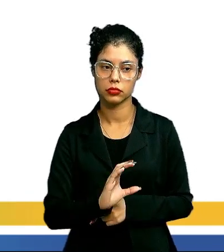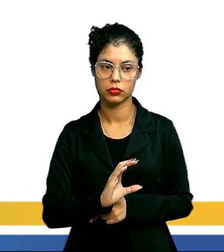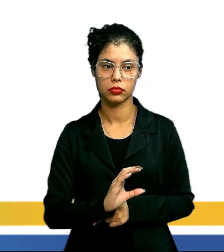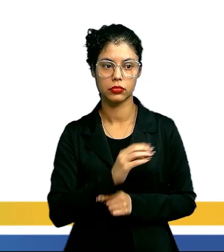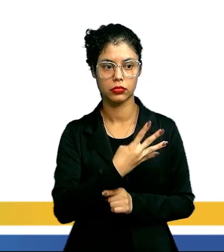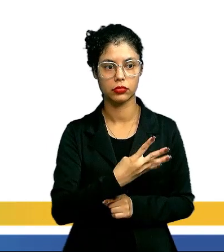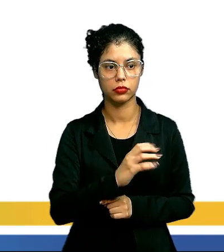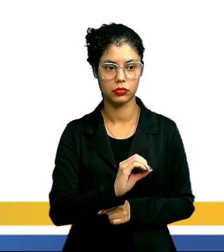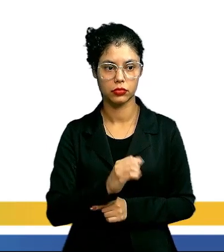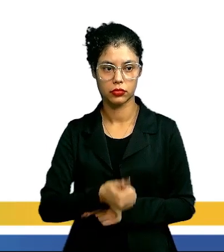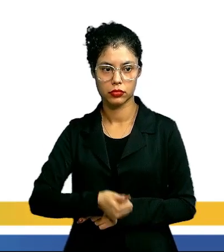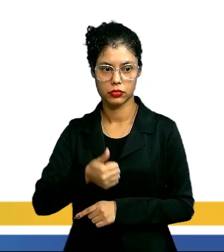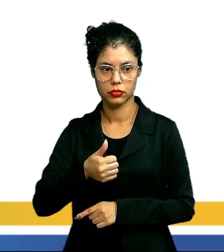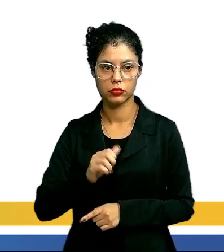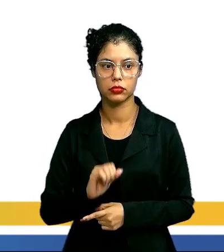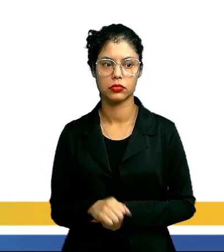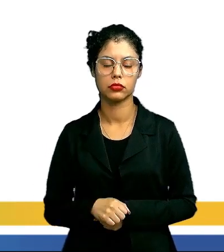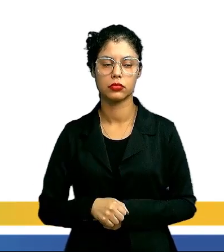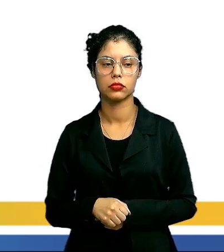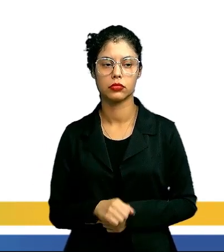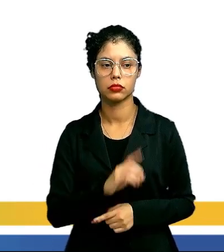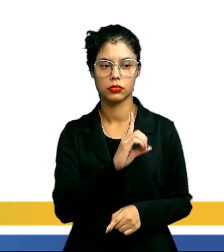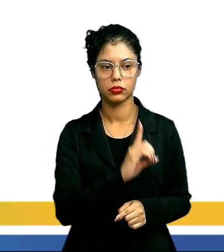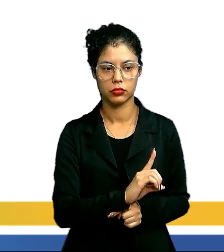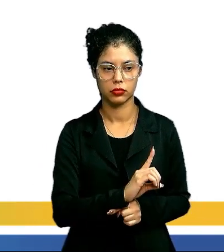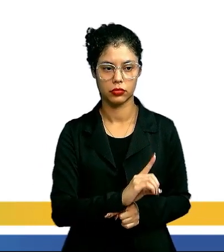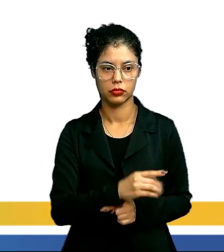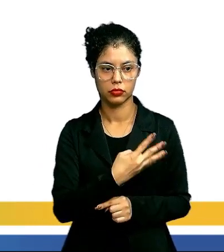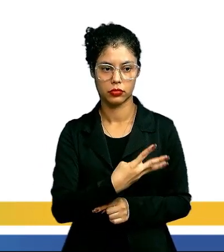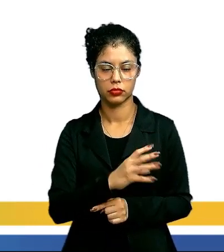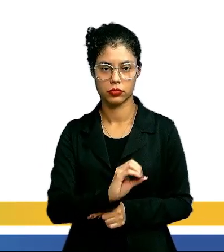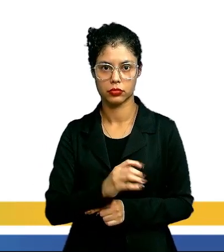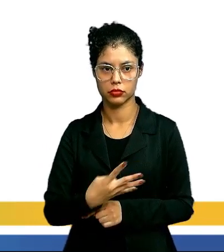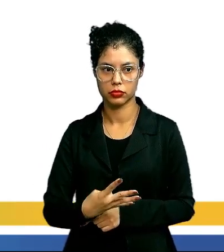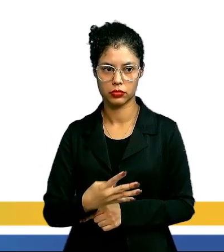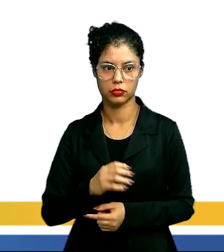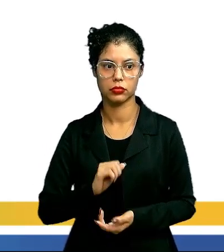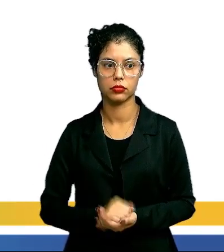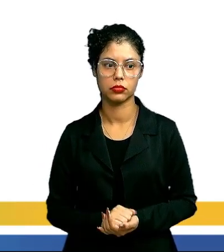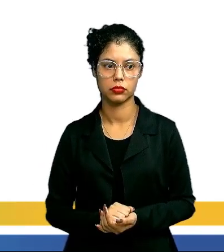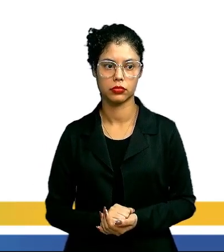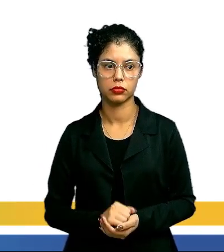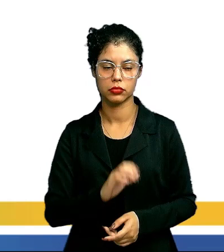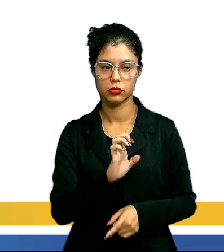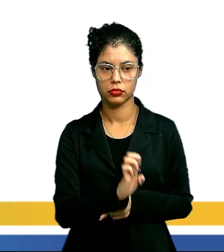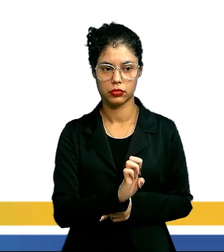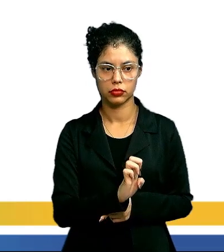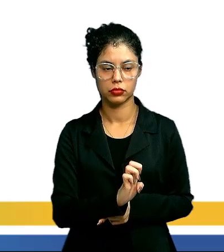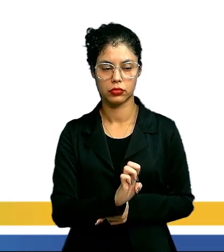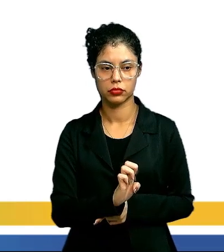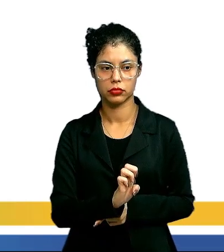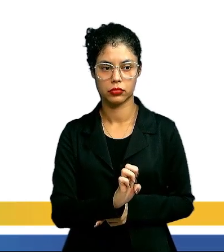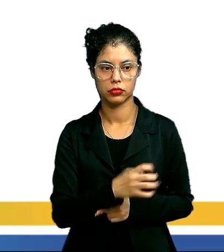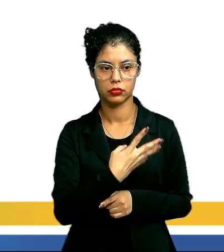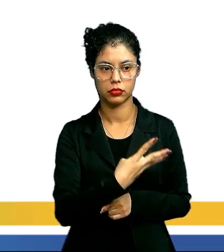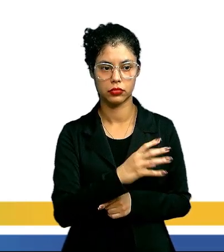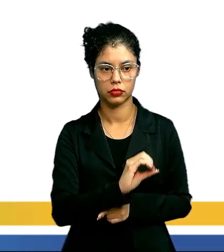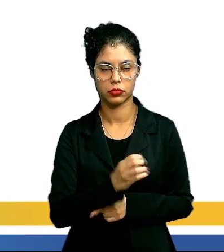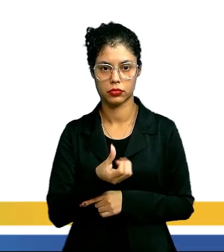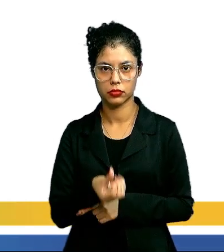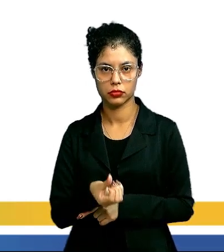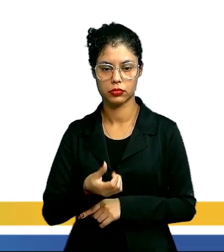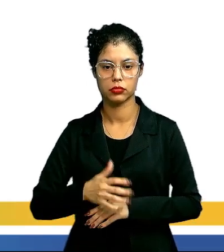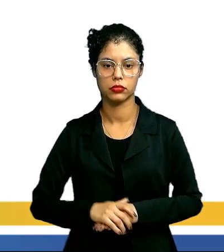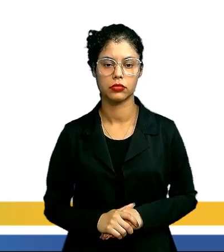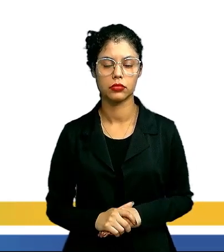alternativa c 401 e 94 Alternativa de 404 reais e alternativa aí